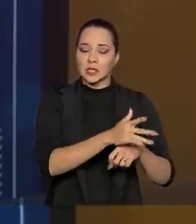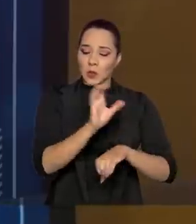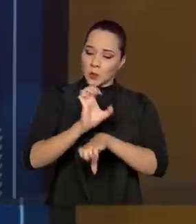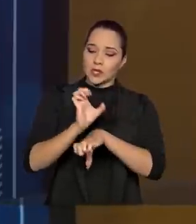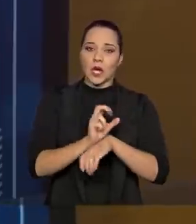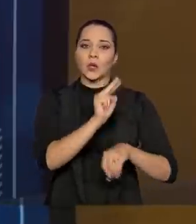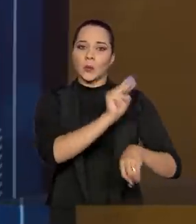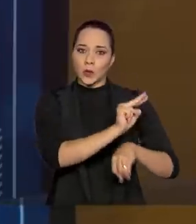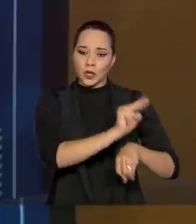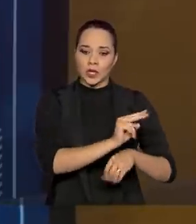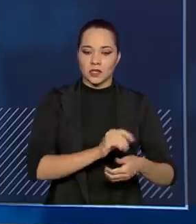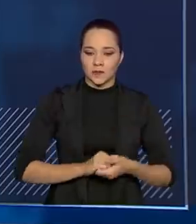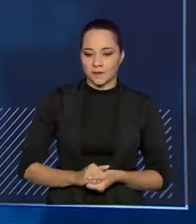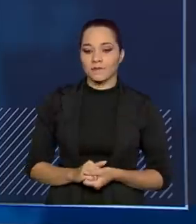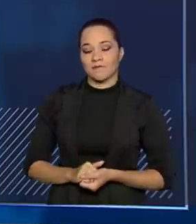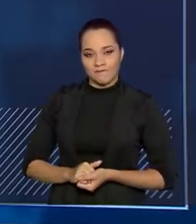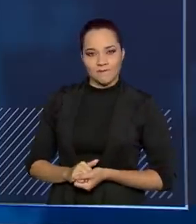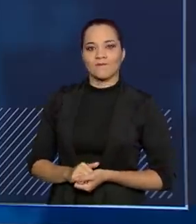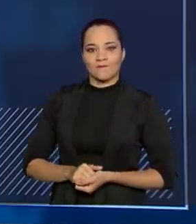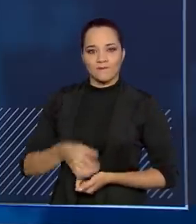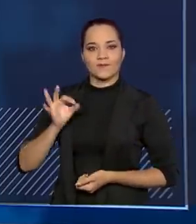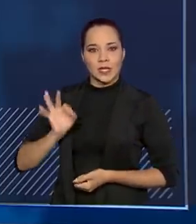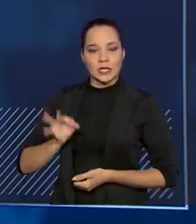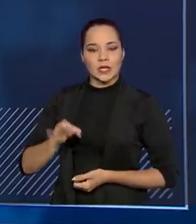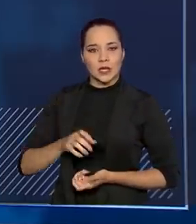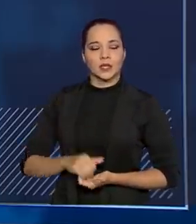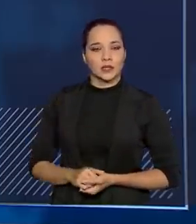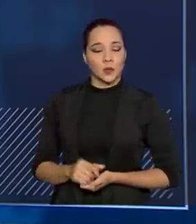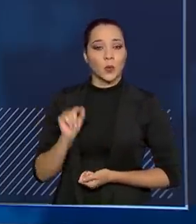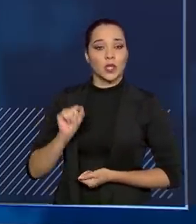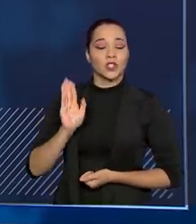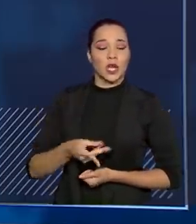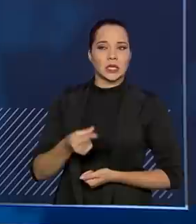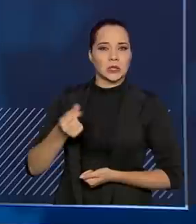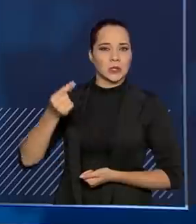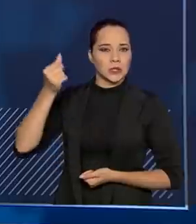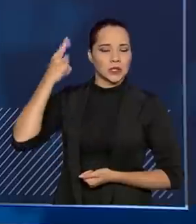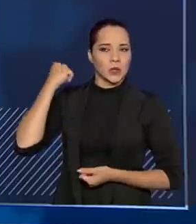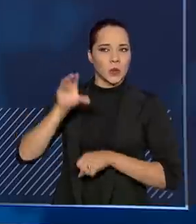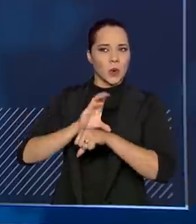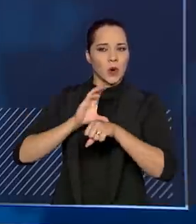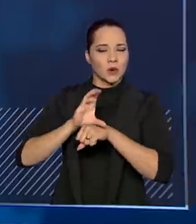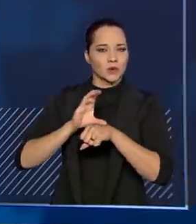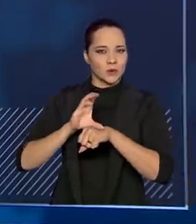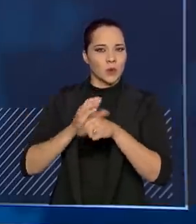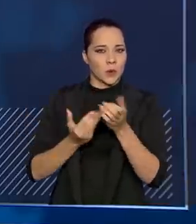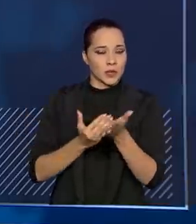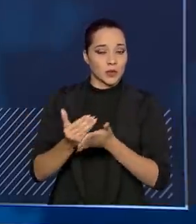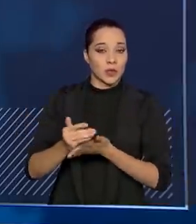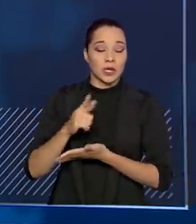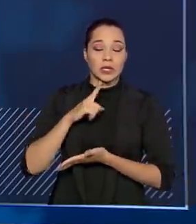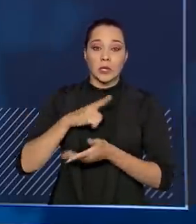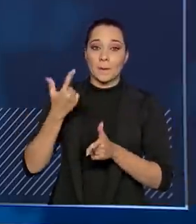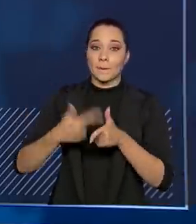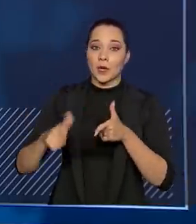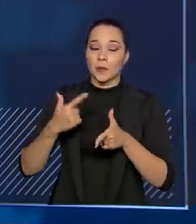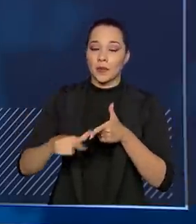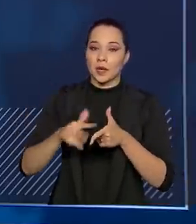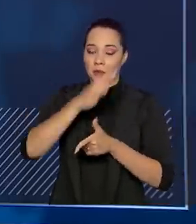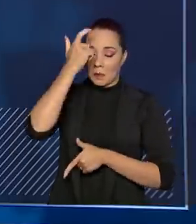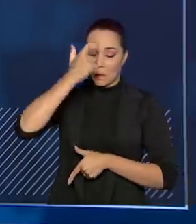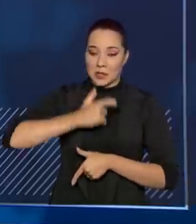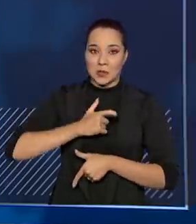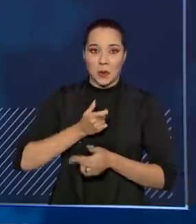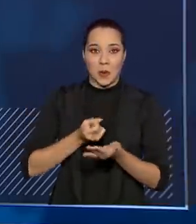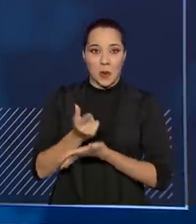isso? Exatamente, né? O que já existia, eu acho que quando até o Código surgiu, e nós sofríamos muito como consumidores,